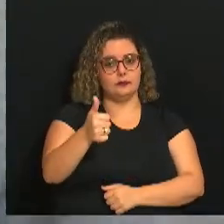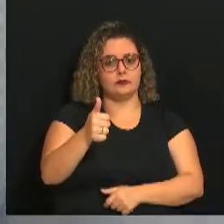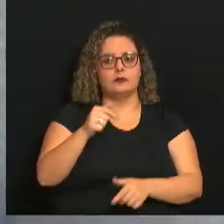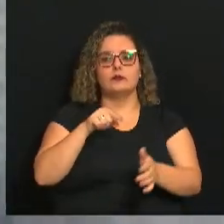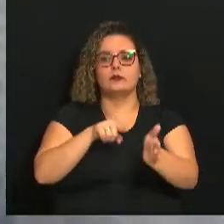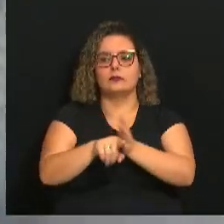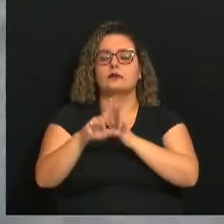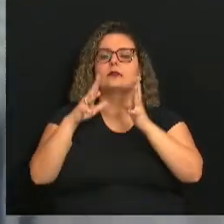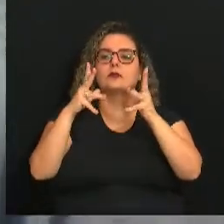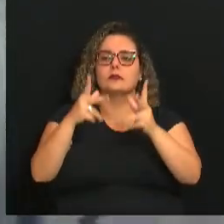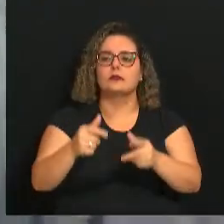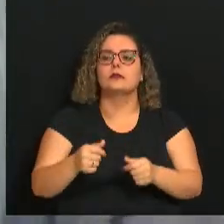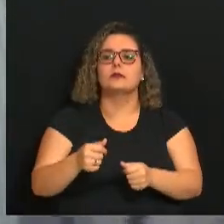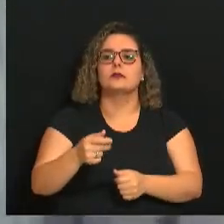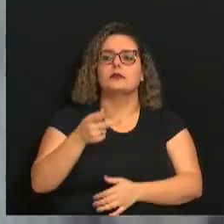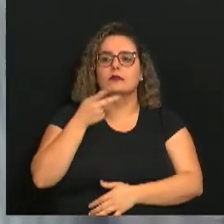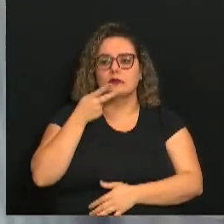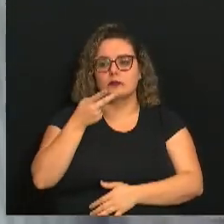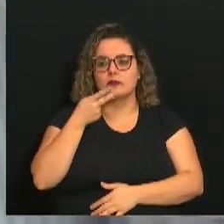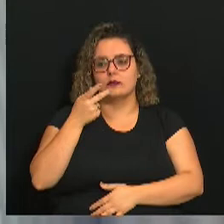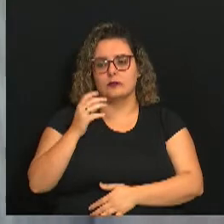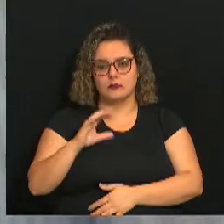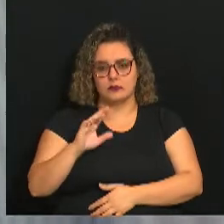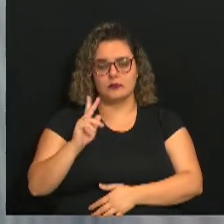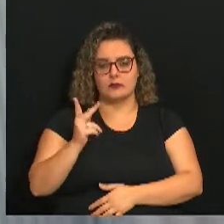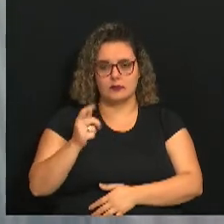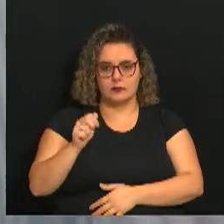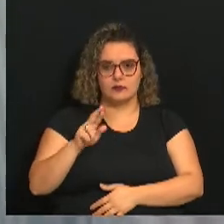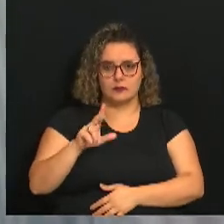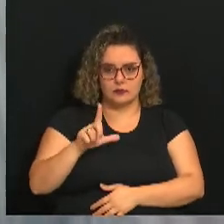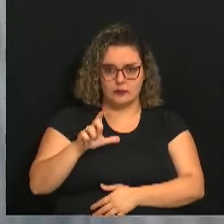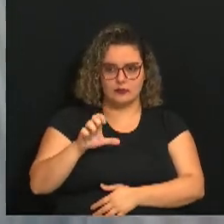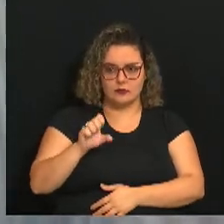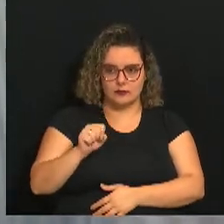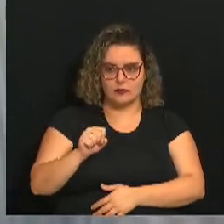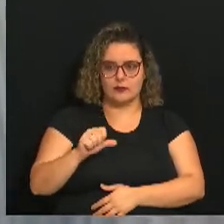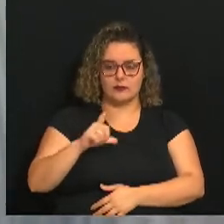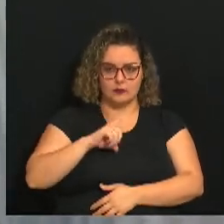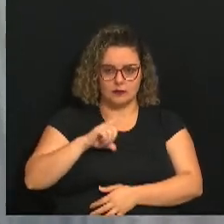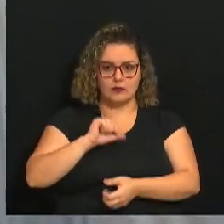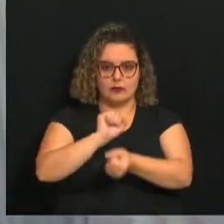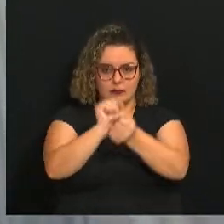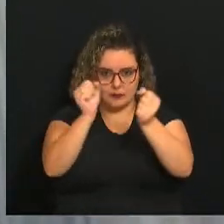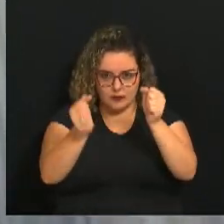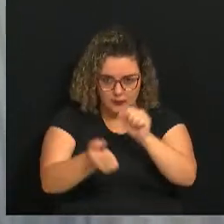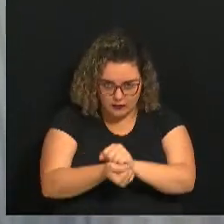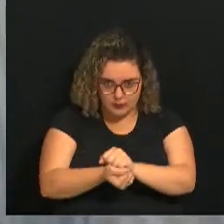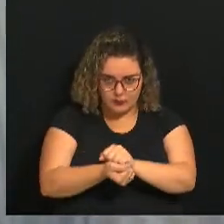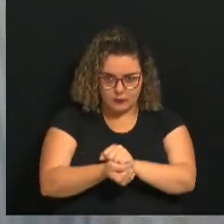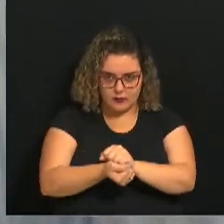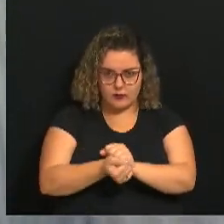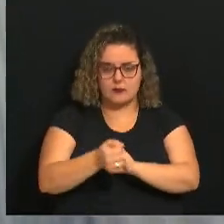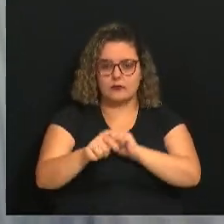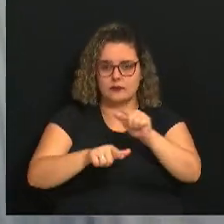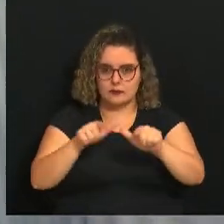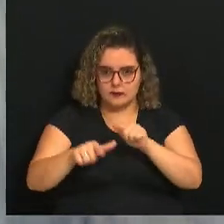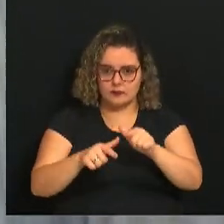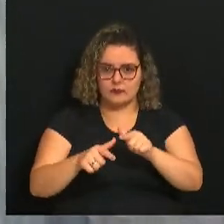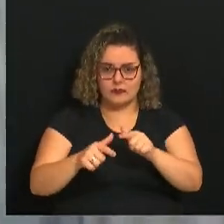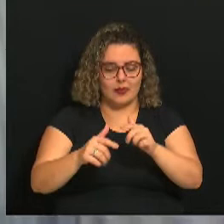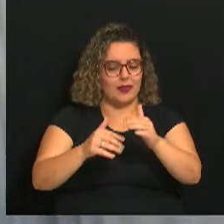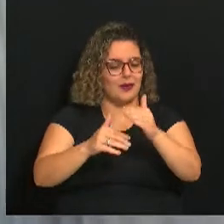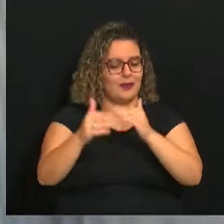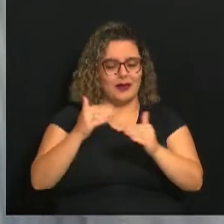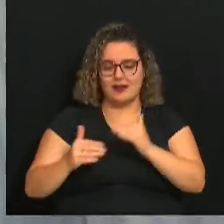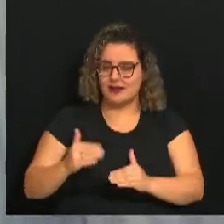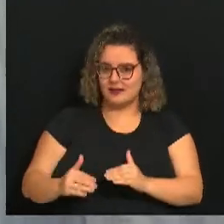Você abordou bem, Charles, que nós tivemos realmente uma reforma trabalhista extremamente regressiva do ponto de vista